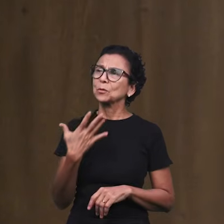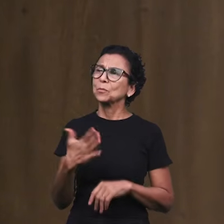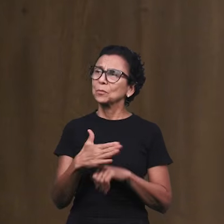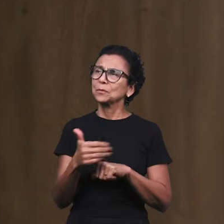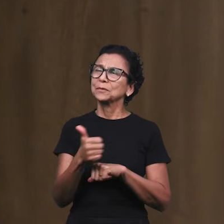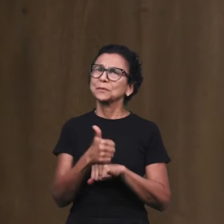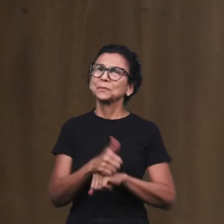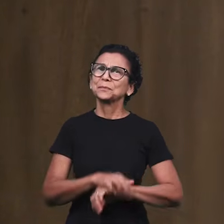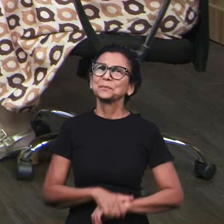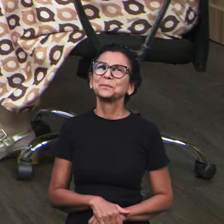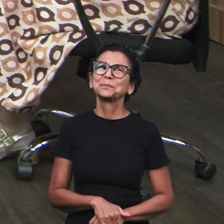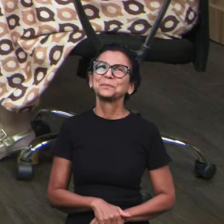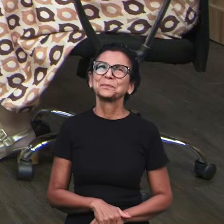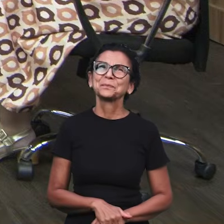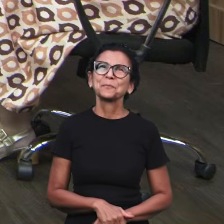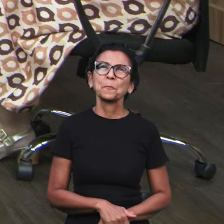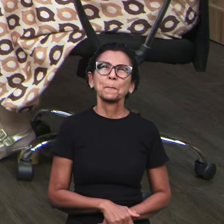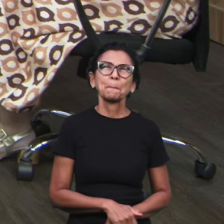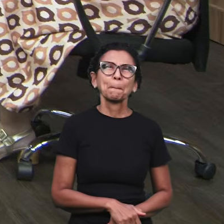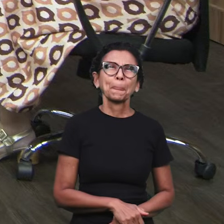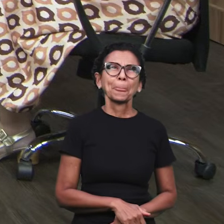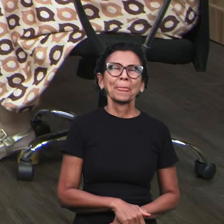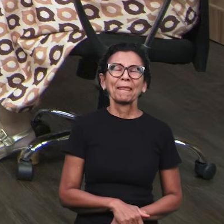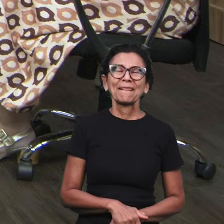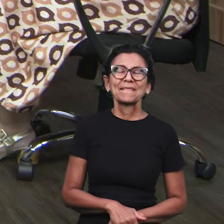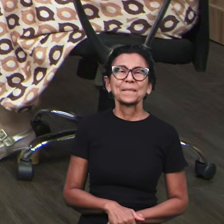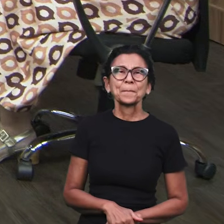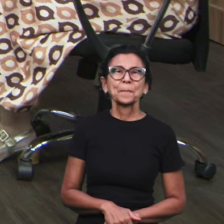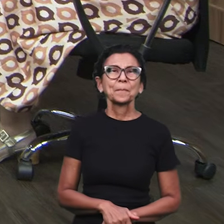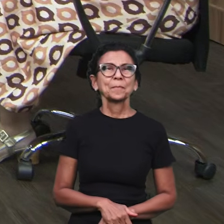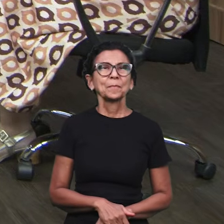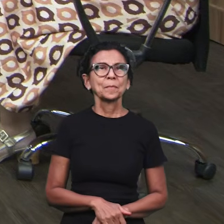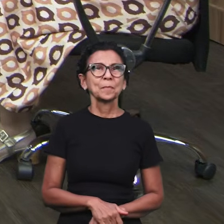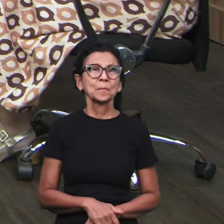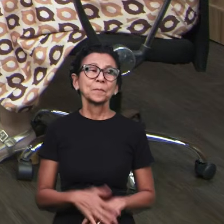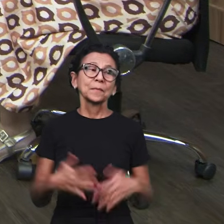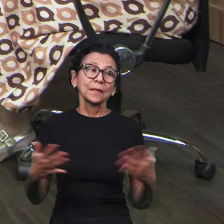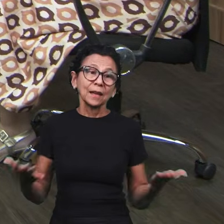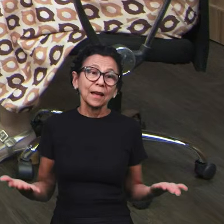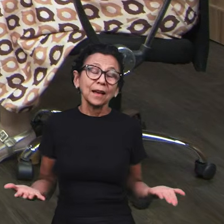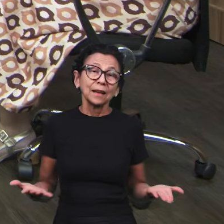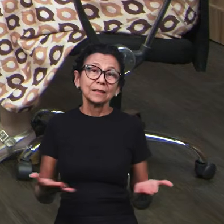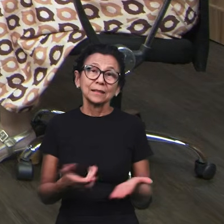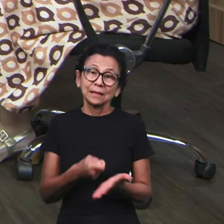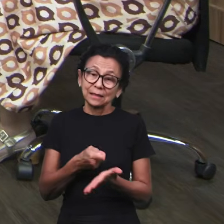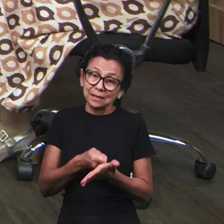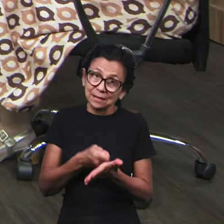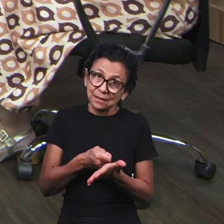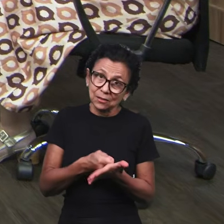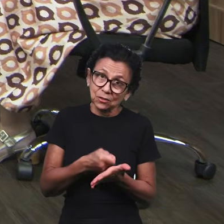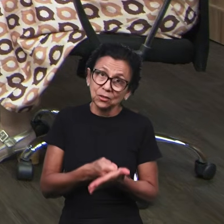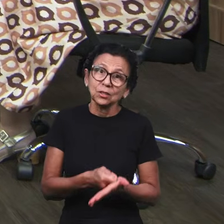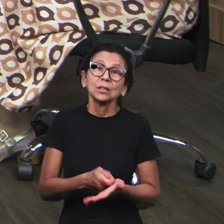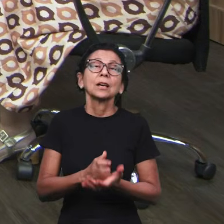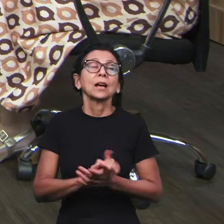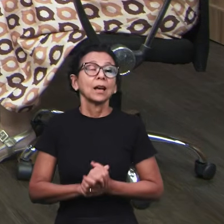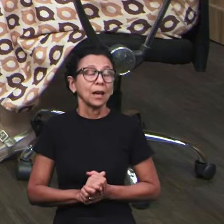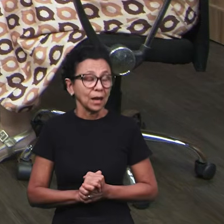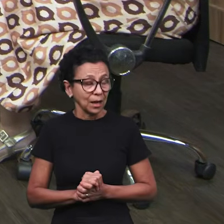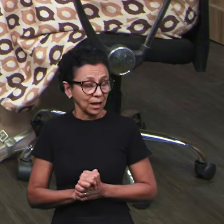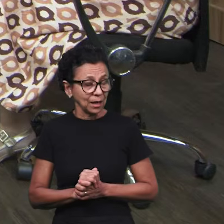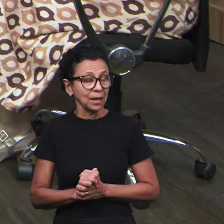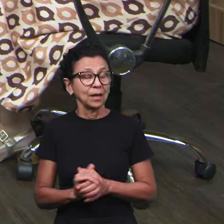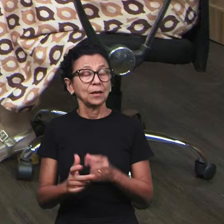tá bom? A profissão, aliás, todas, né, pastor? Para você vencer tem que ter a persistência, porque Sim. a persistência é a razão da vitória,